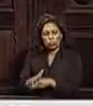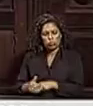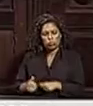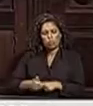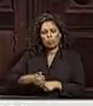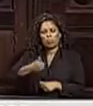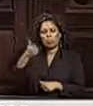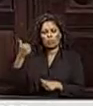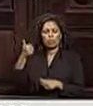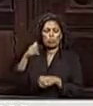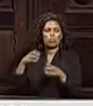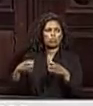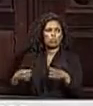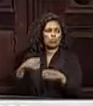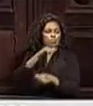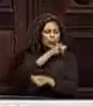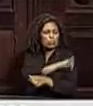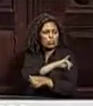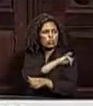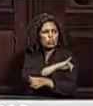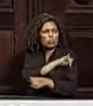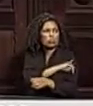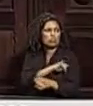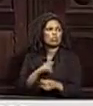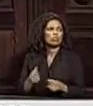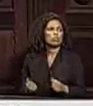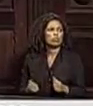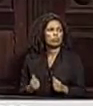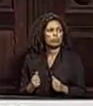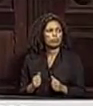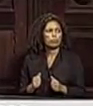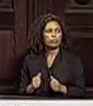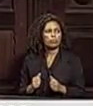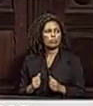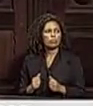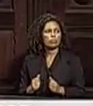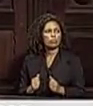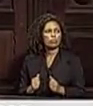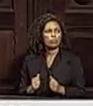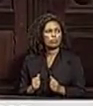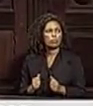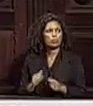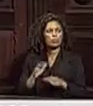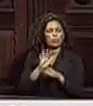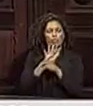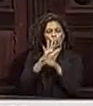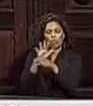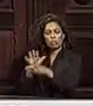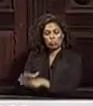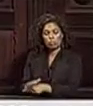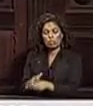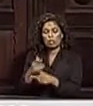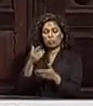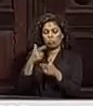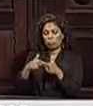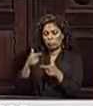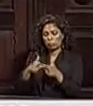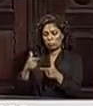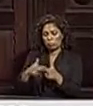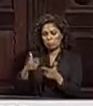seja organizando debates com a sociedade civil, seja legislando, enfim, para tentar conter esta verdadeira